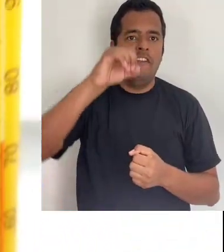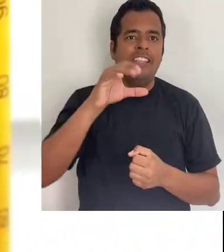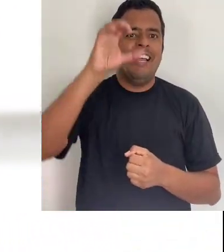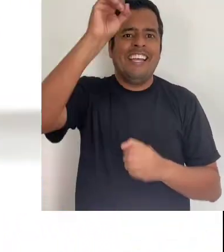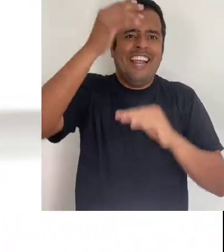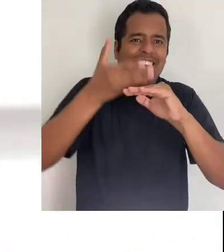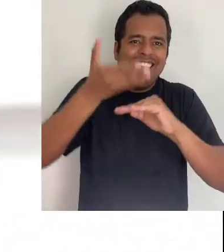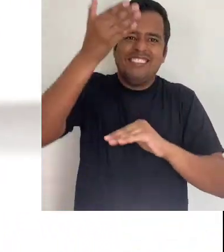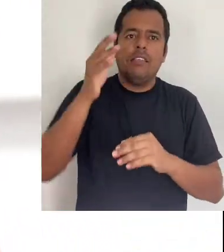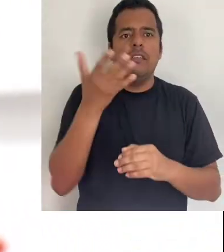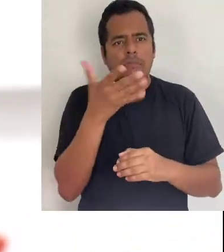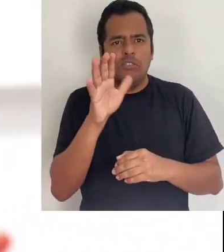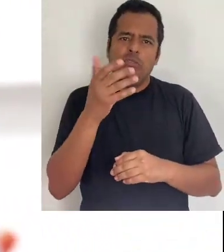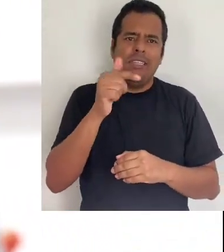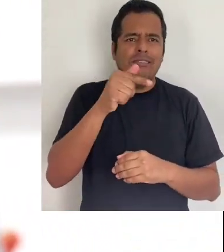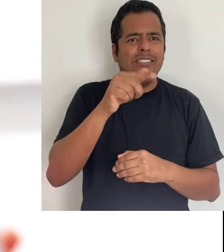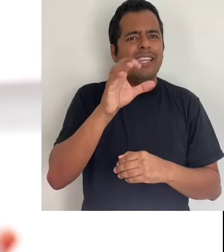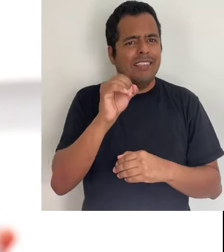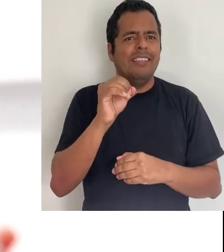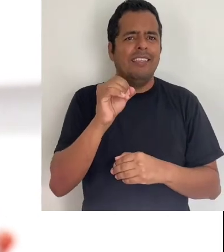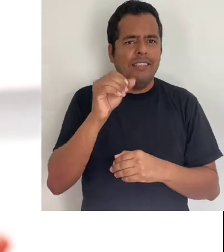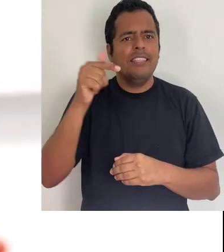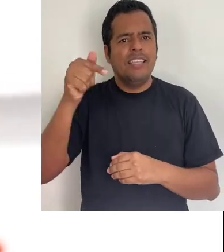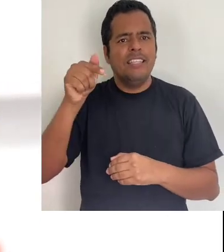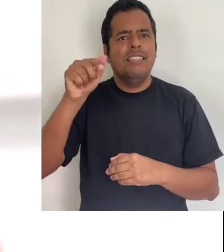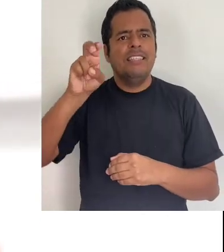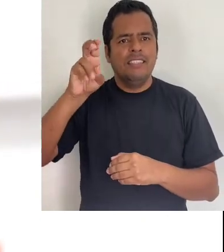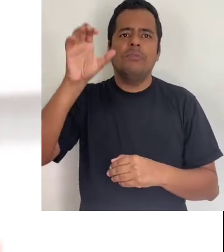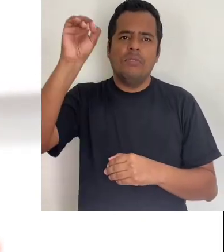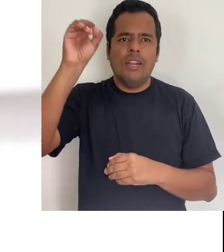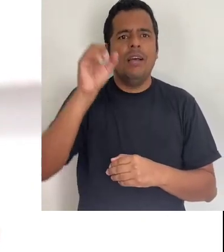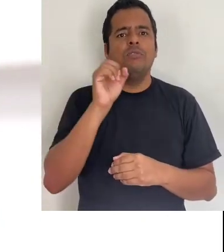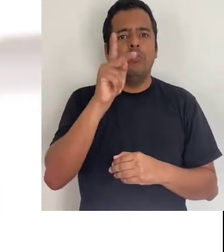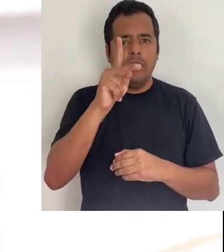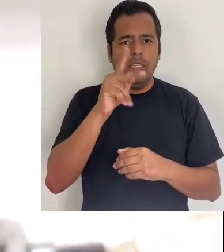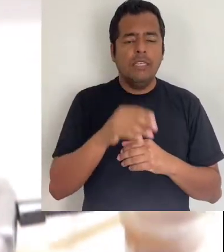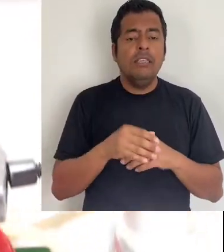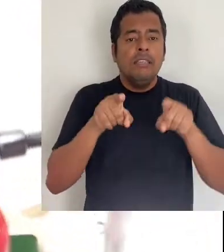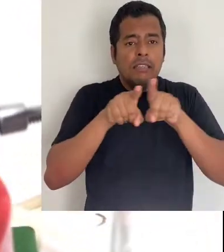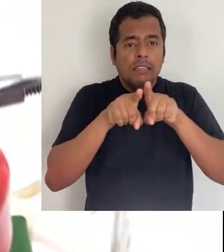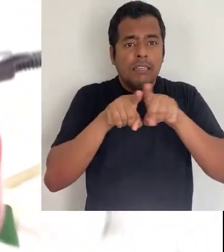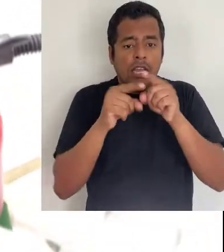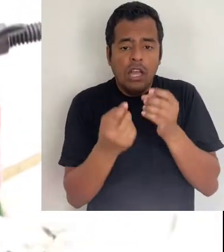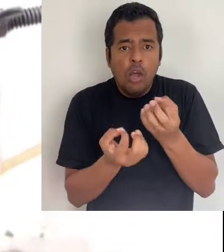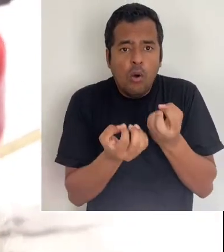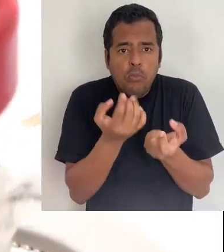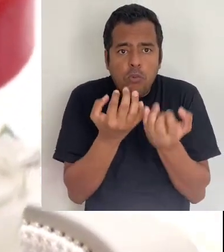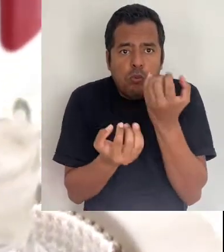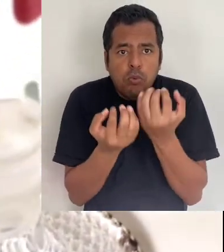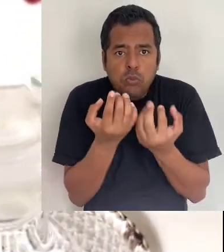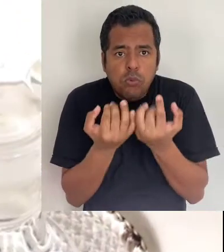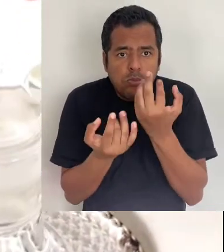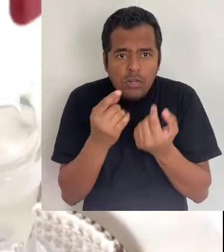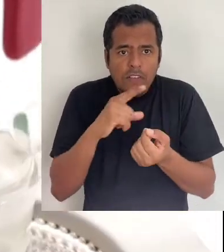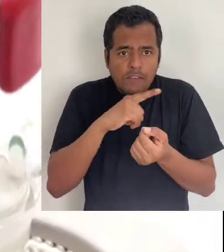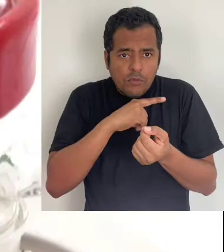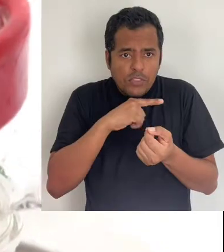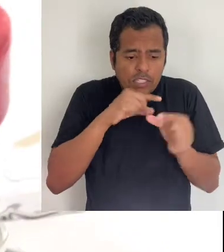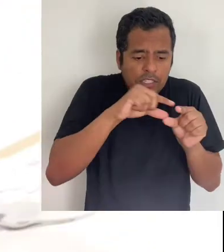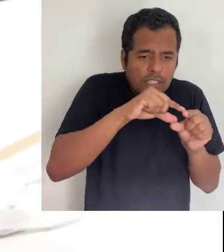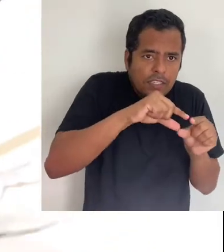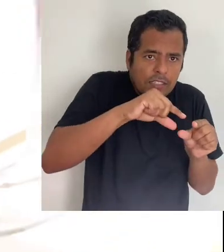ela não pode passar de 90 graus, então ela está em torno de 70, 75, tá? E no caminho que o produto está